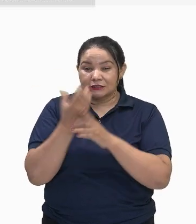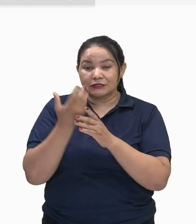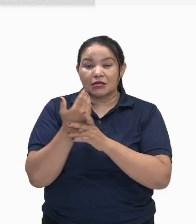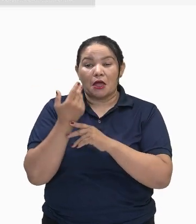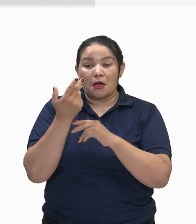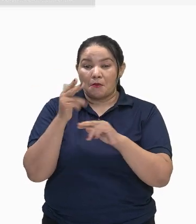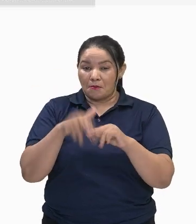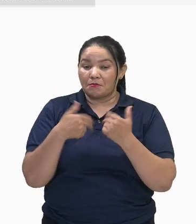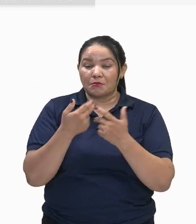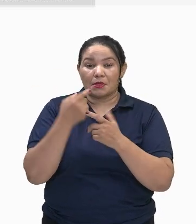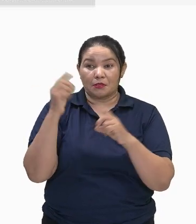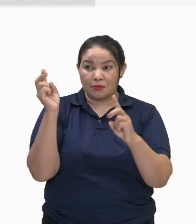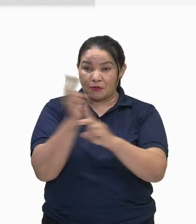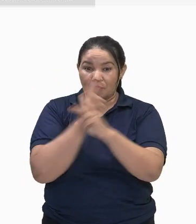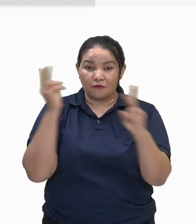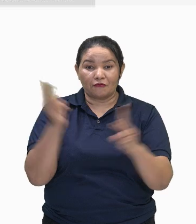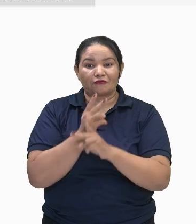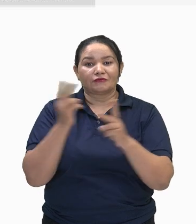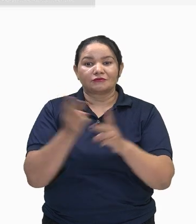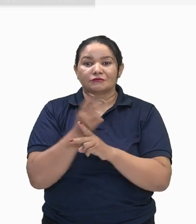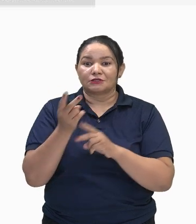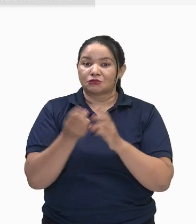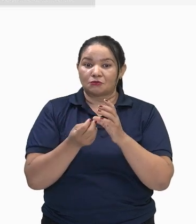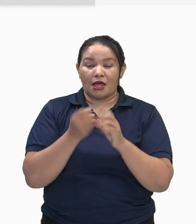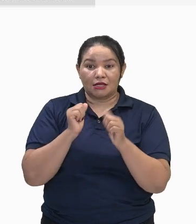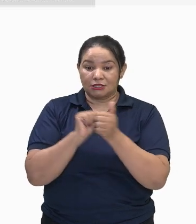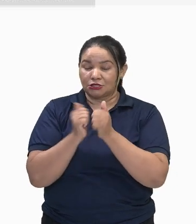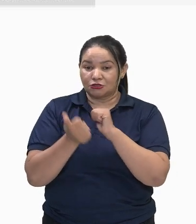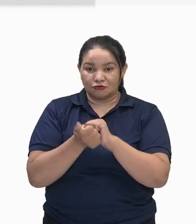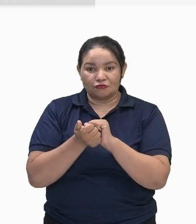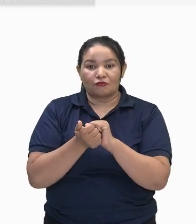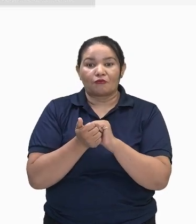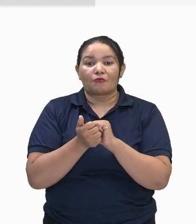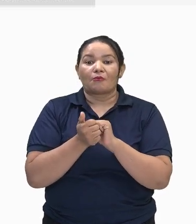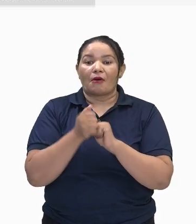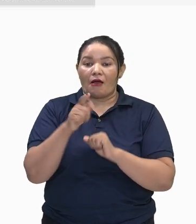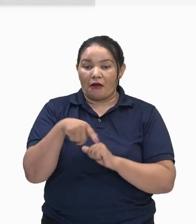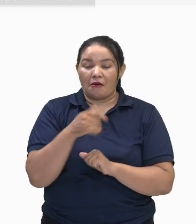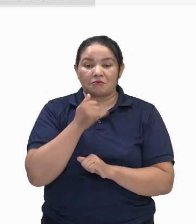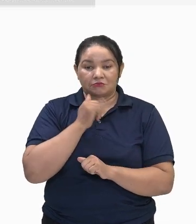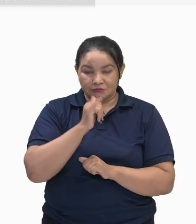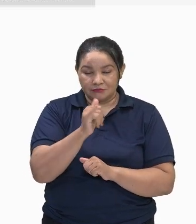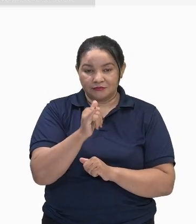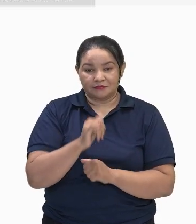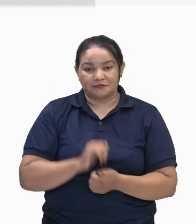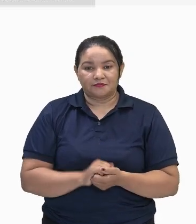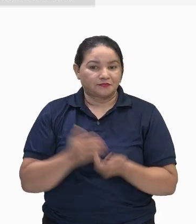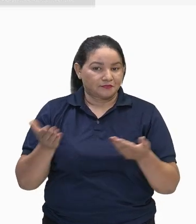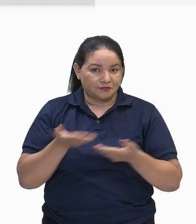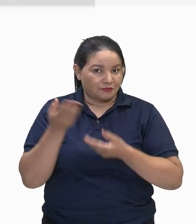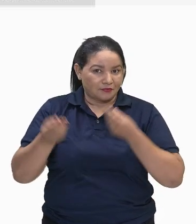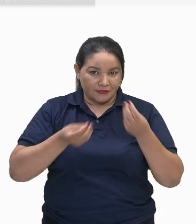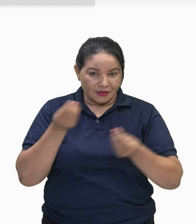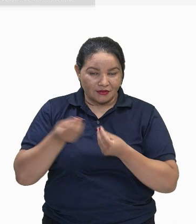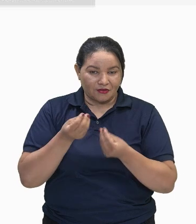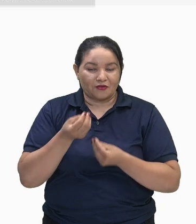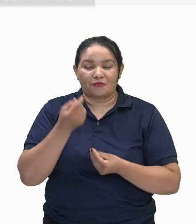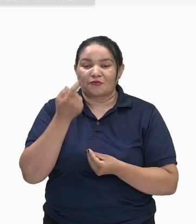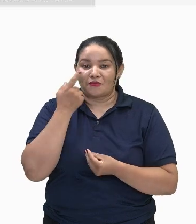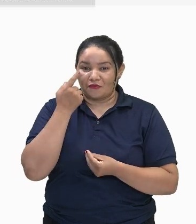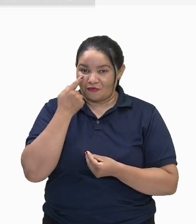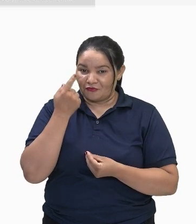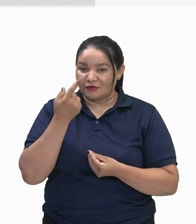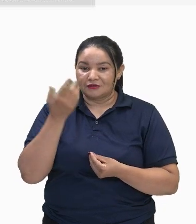vento. Nossa, professora, como que o vento pode gerar eletricidade? Então, vamos descobrir aí, né, para saber